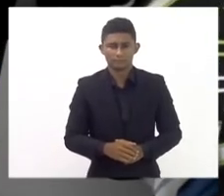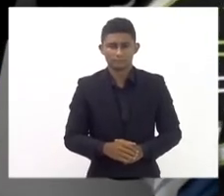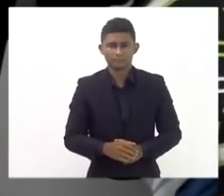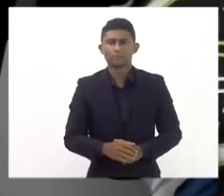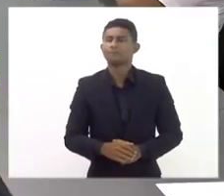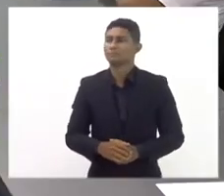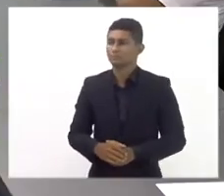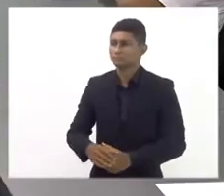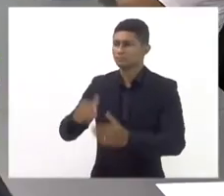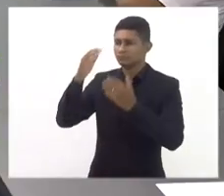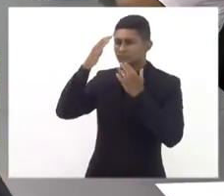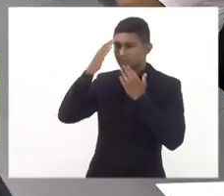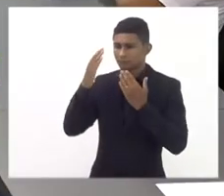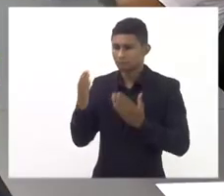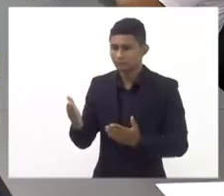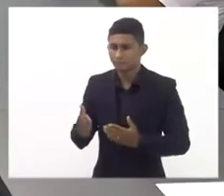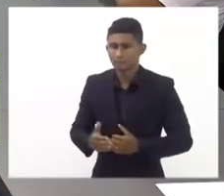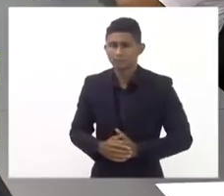Muito obrigado, Santini.